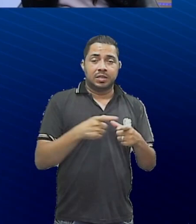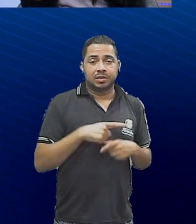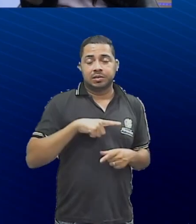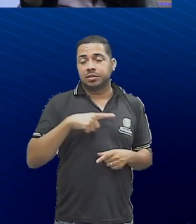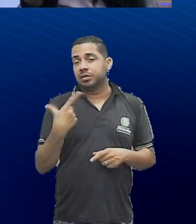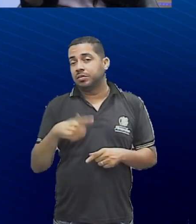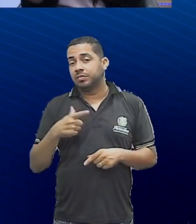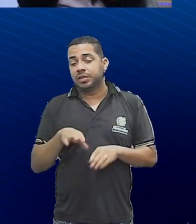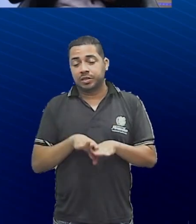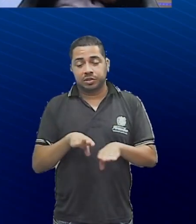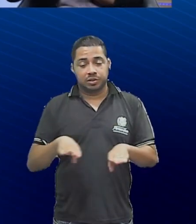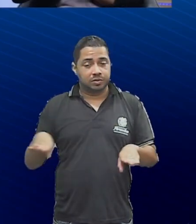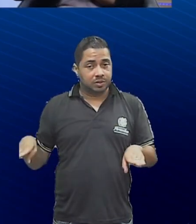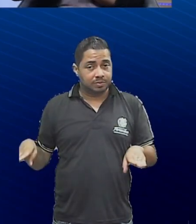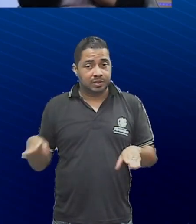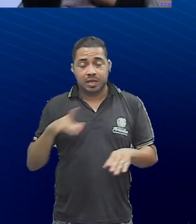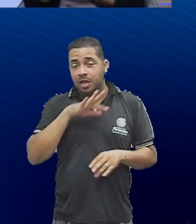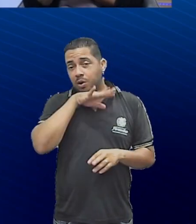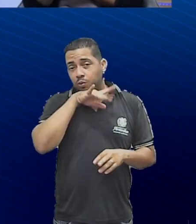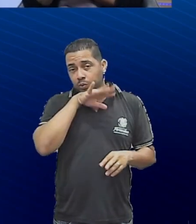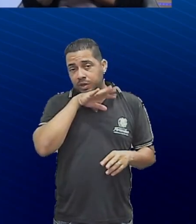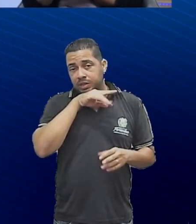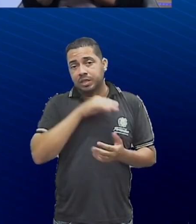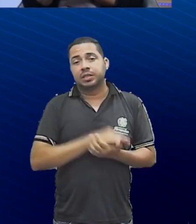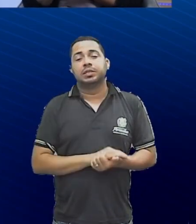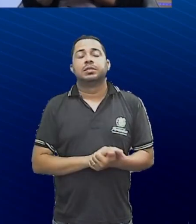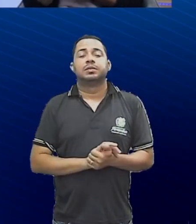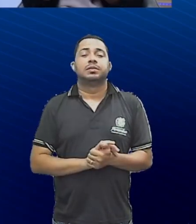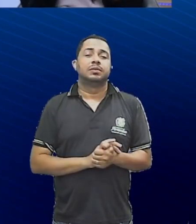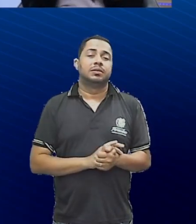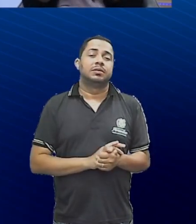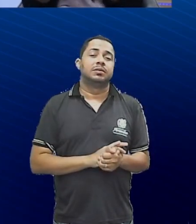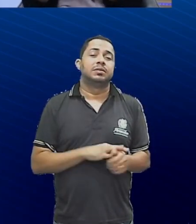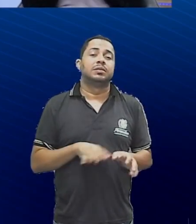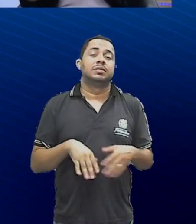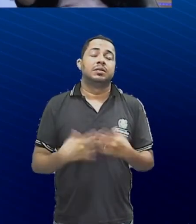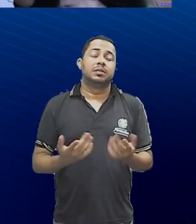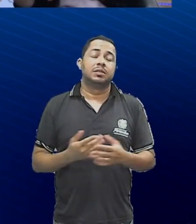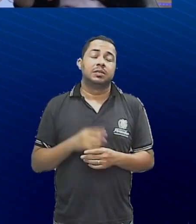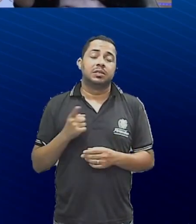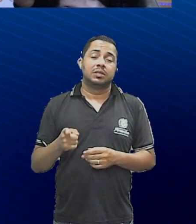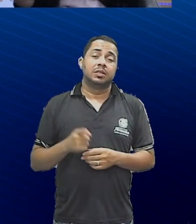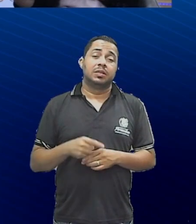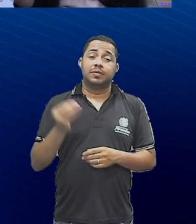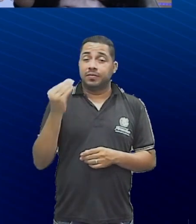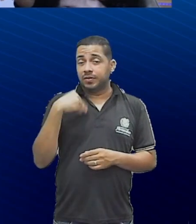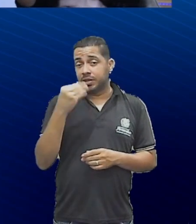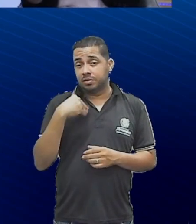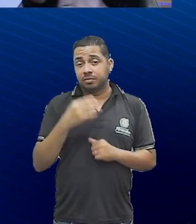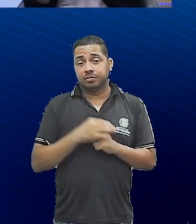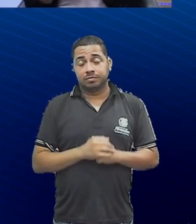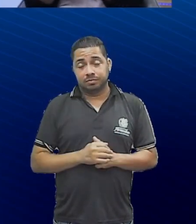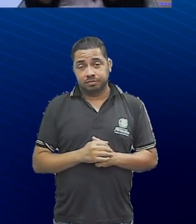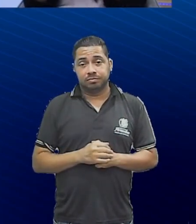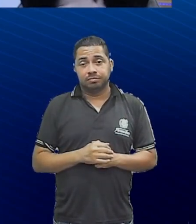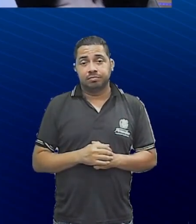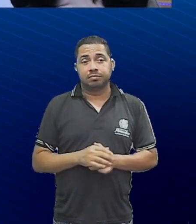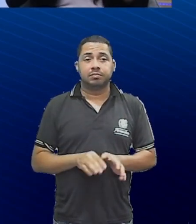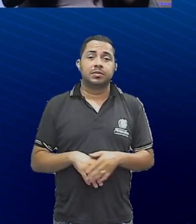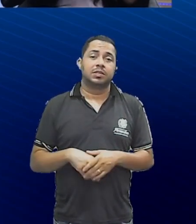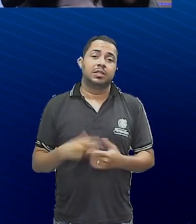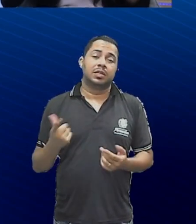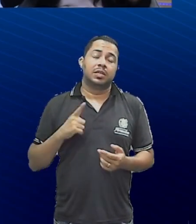tem estacionamento, é ruim de estacionar nas proximidades. Isso é um ponto fraco, certo?